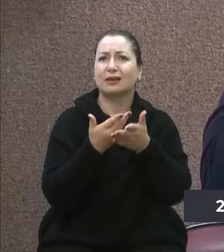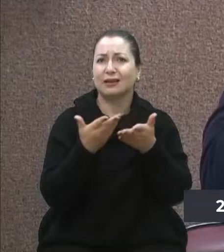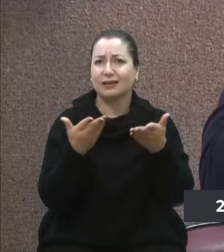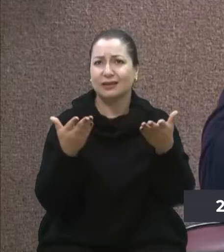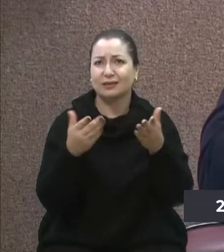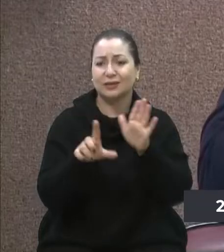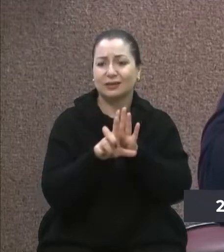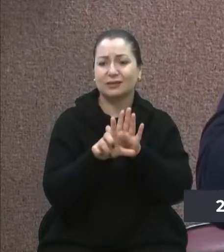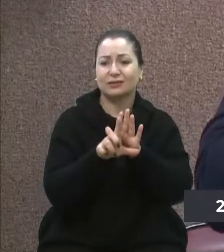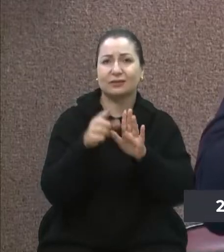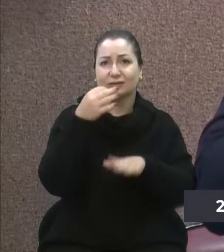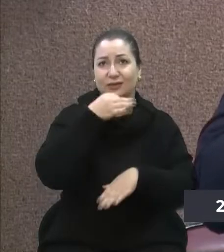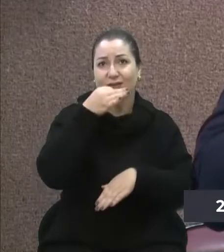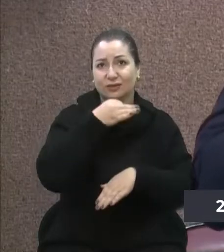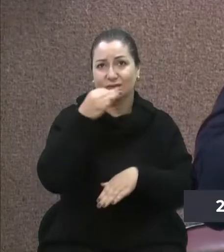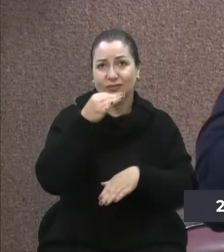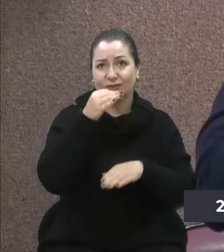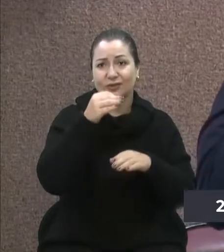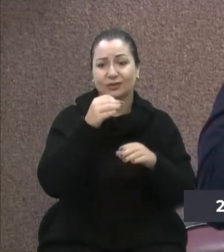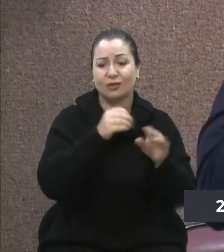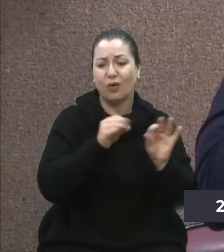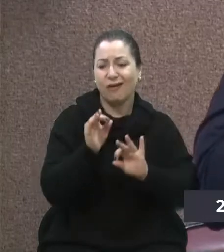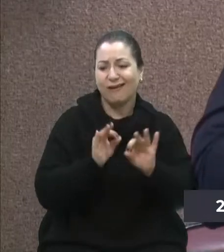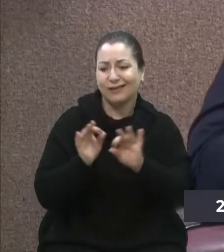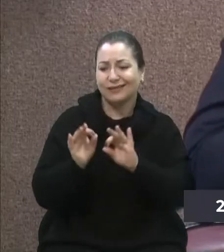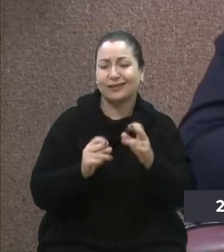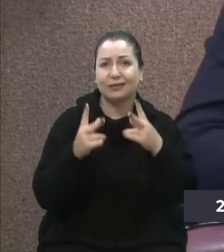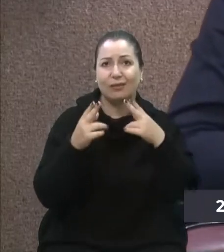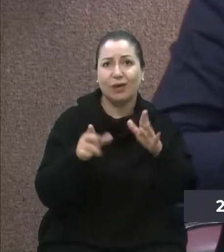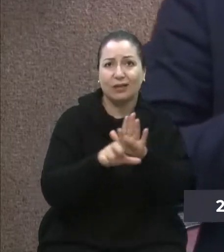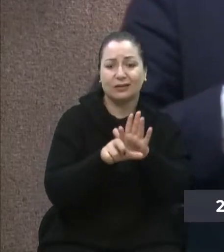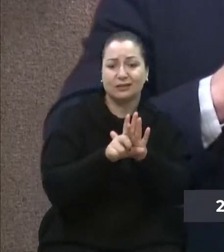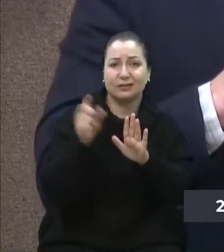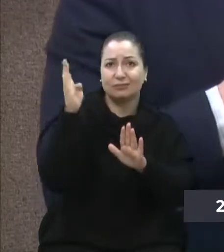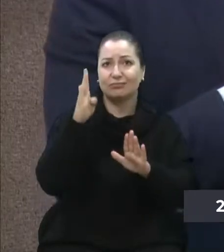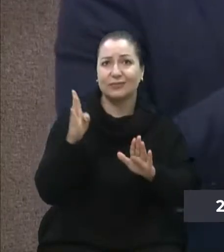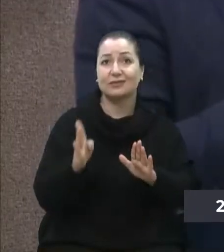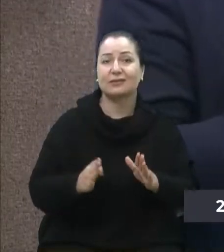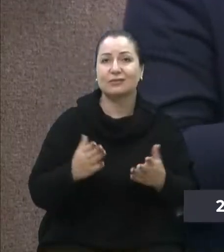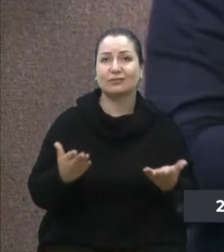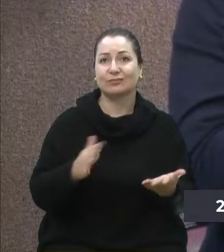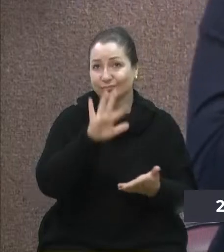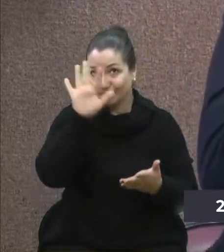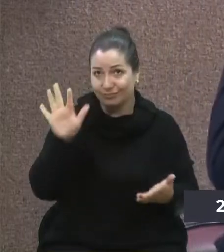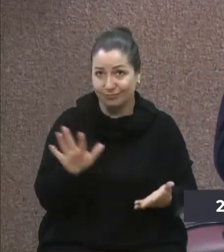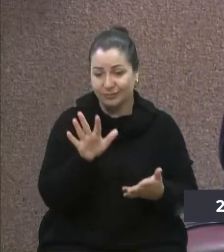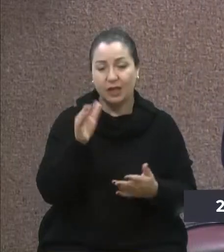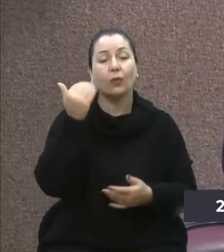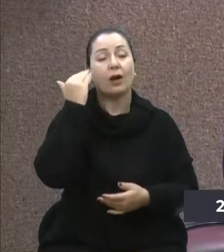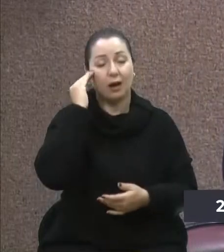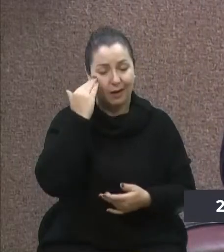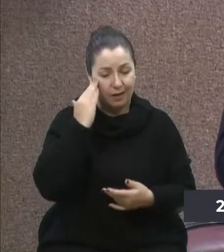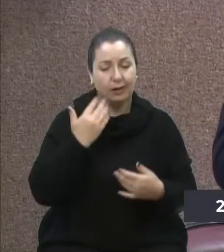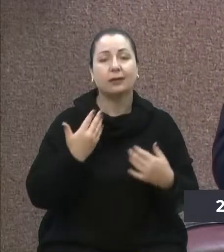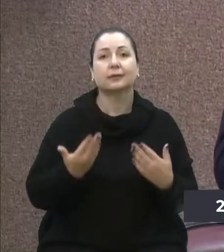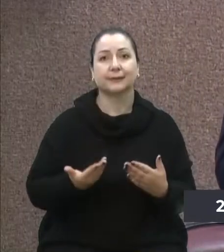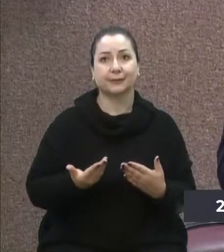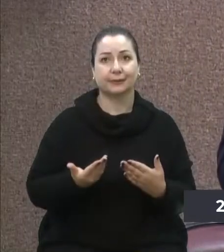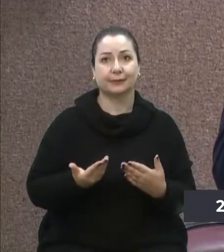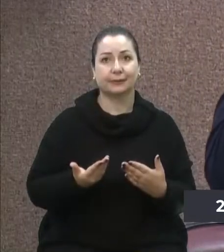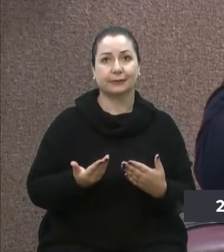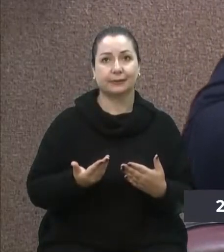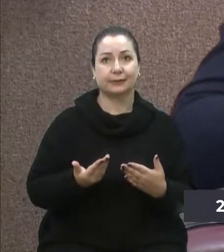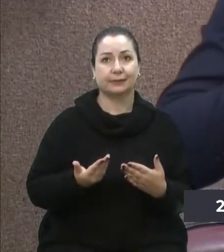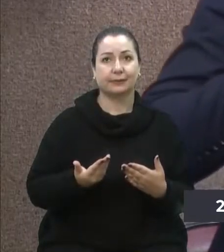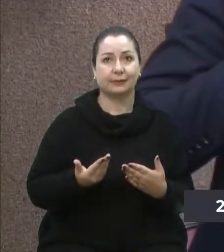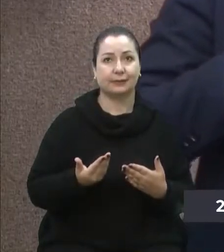legislação de Caxias ficasse atualizada conforme a legislação nacional. Eu entendo que buscar